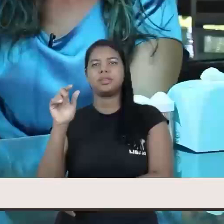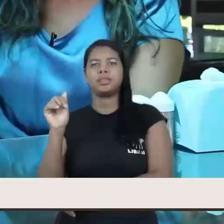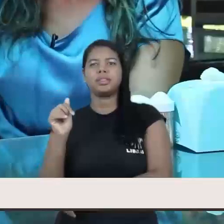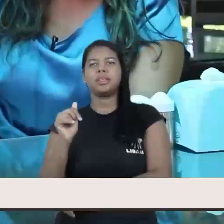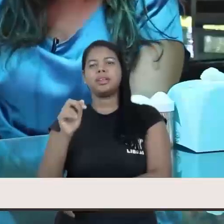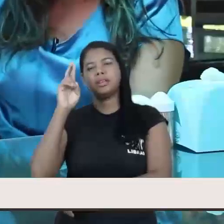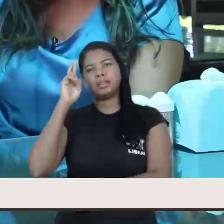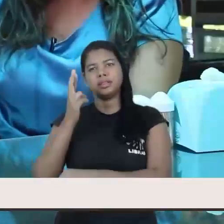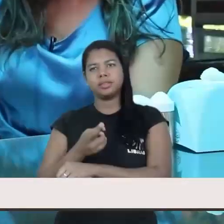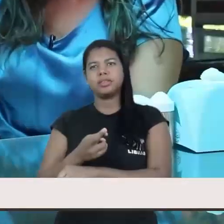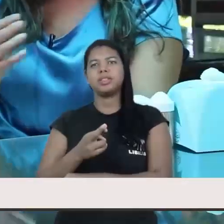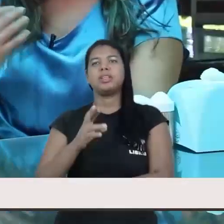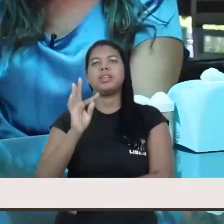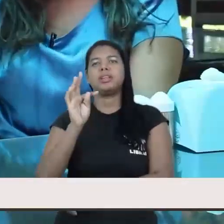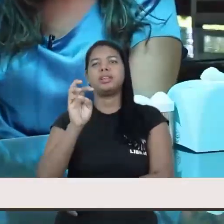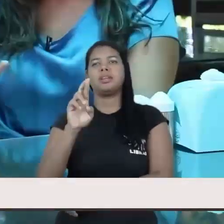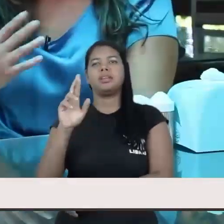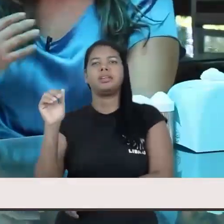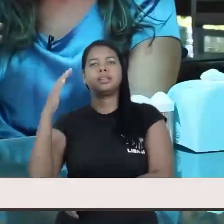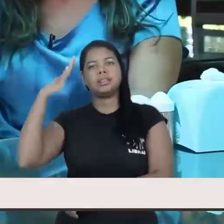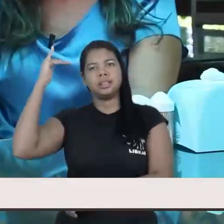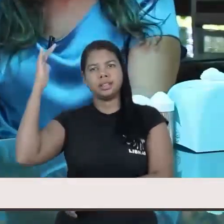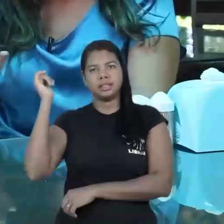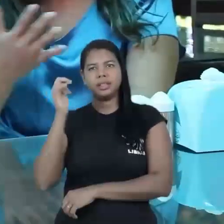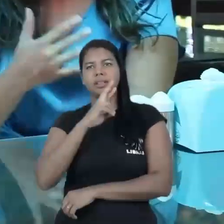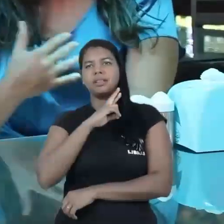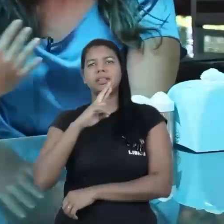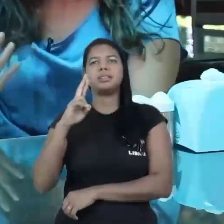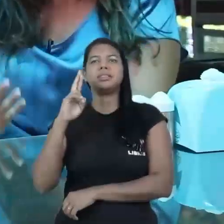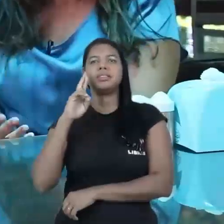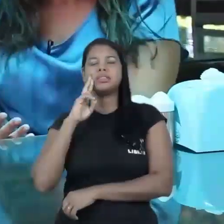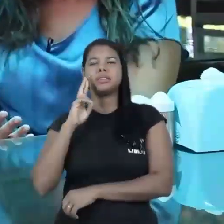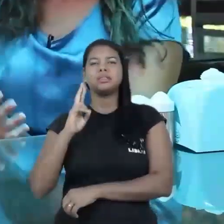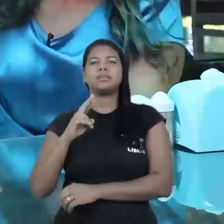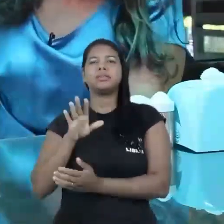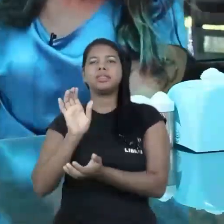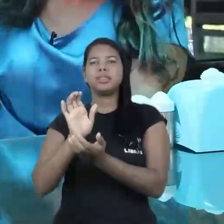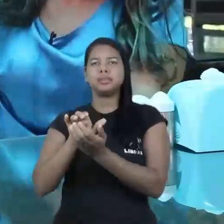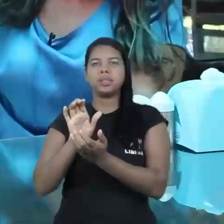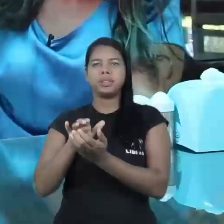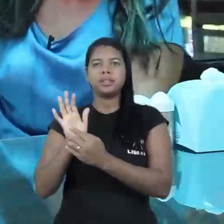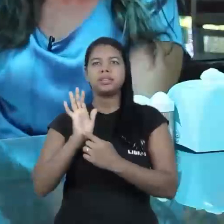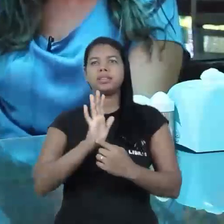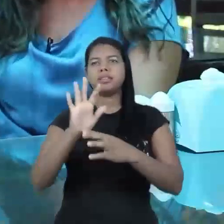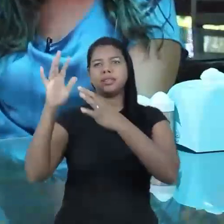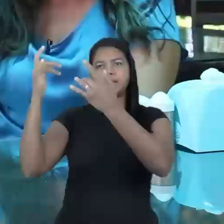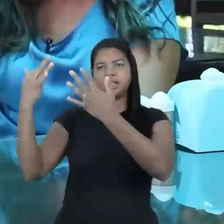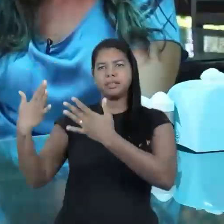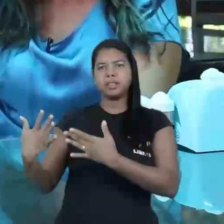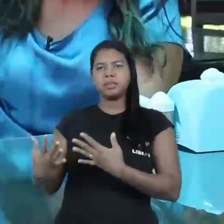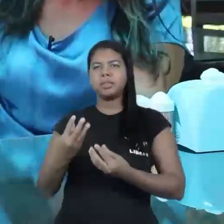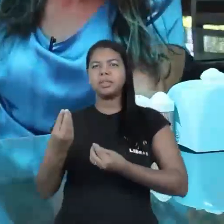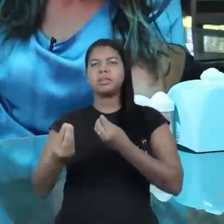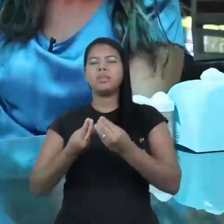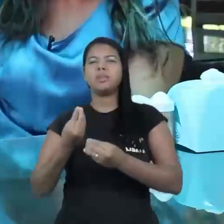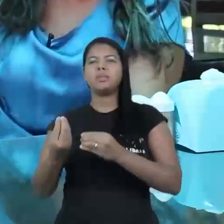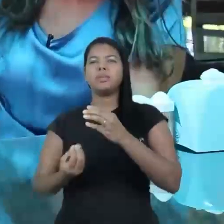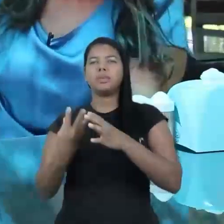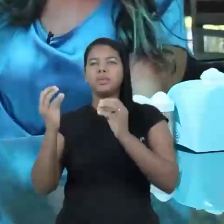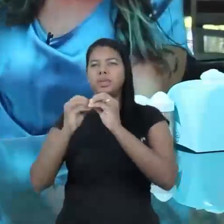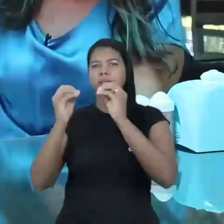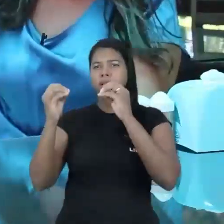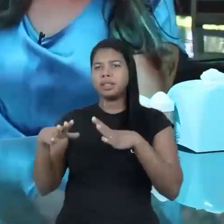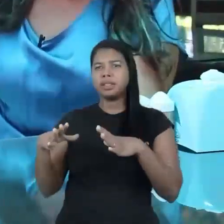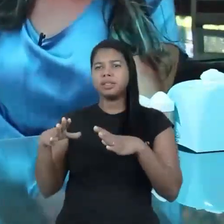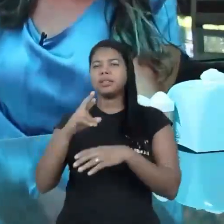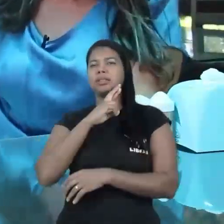restaurante Terraço, que é famosíssimo aqui na região da Arena Pernambuco, e ele vai contar um pouquinho da sua história, né, de sucesso, que